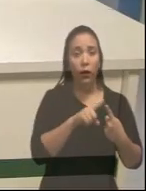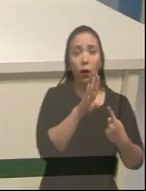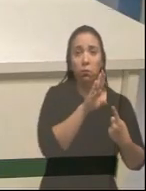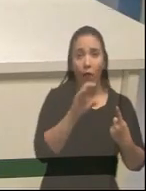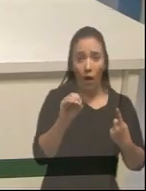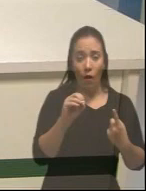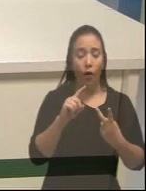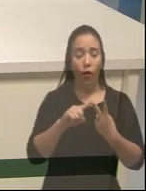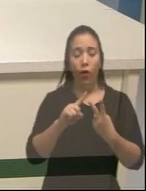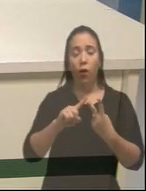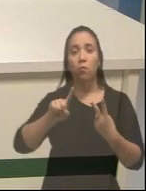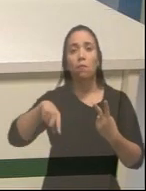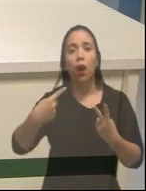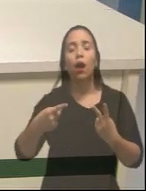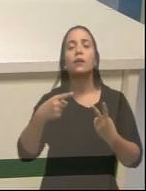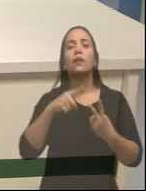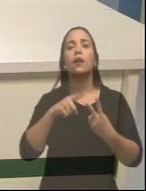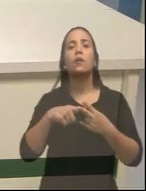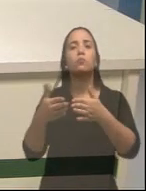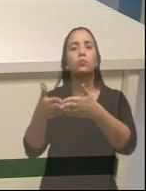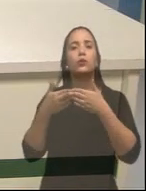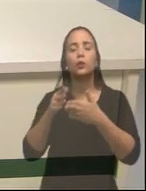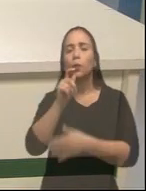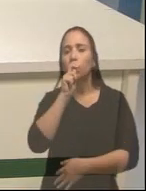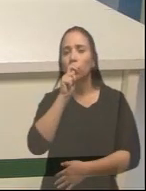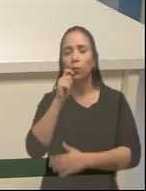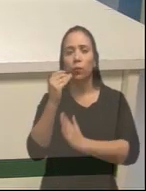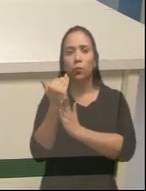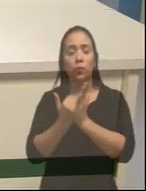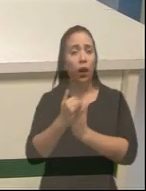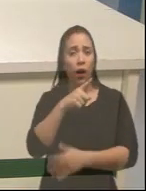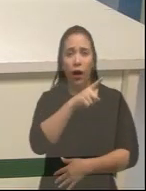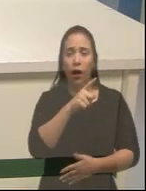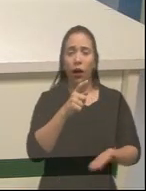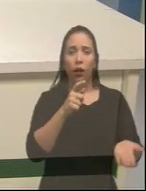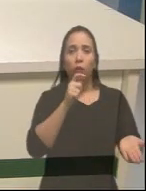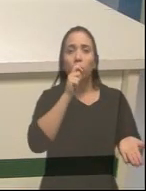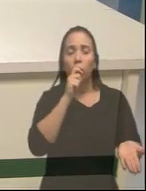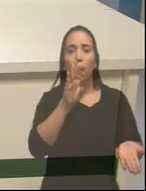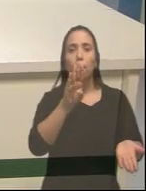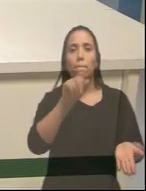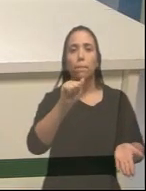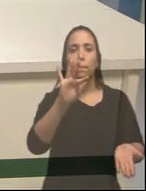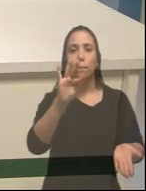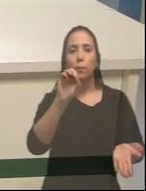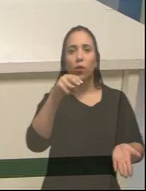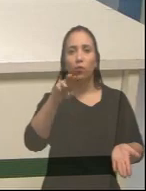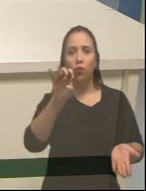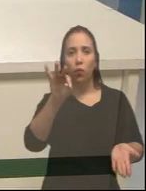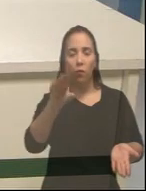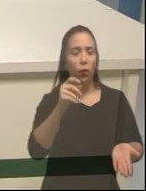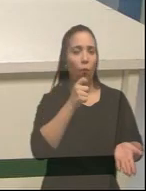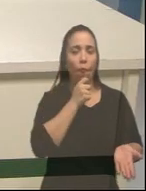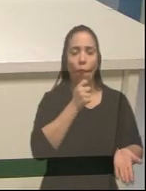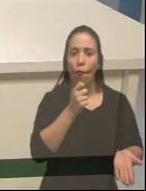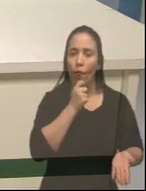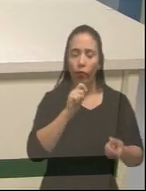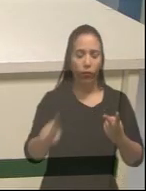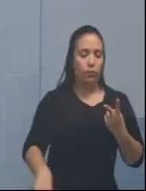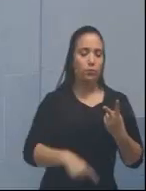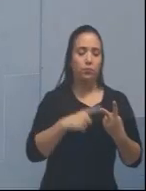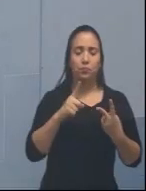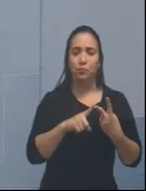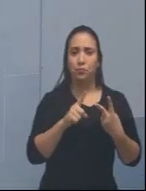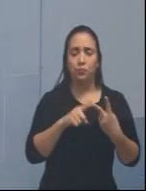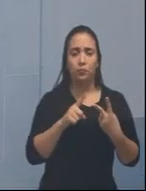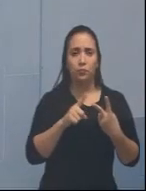e o pedido, todos os documentos. E nem um instante ele fez um bafômetro, que deveria ter feito, não fez. E nem um